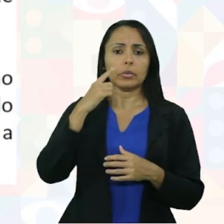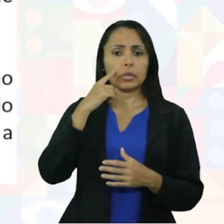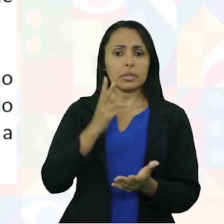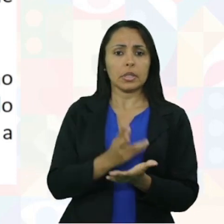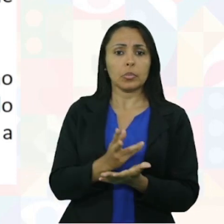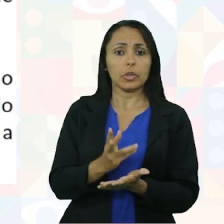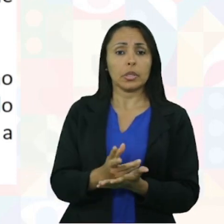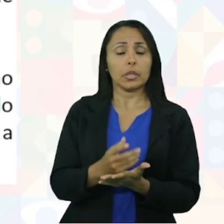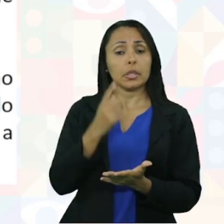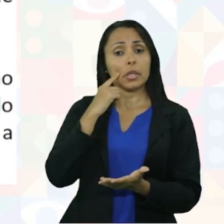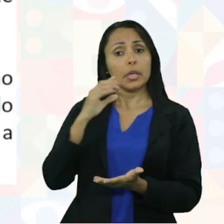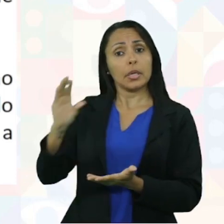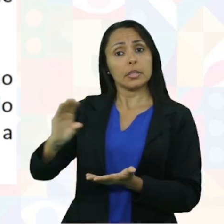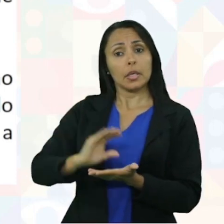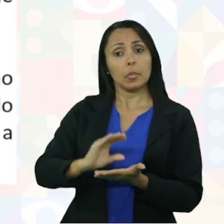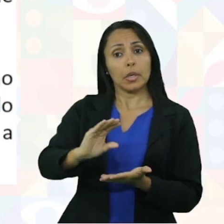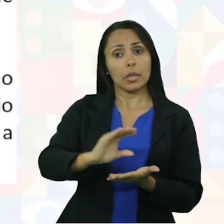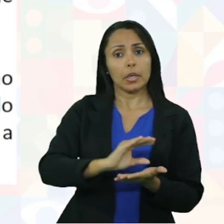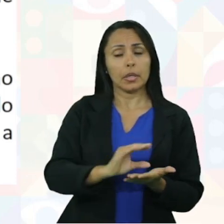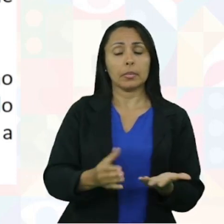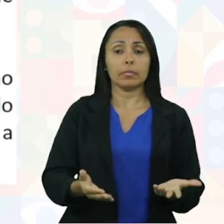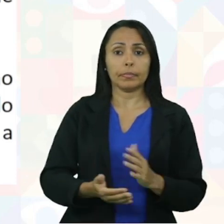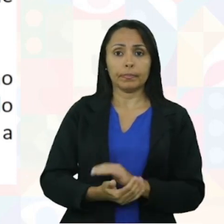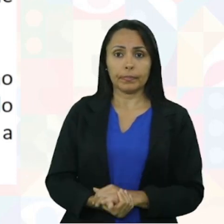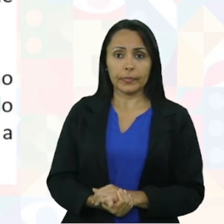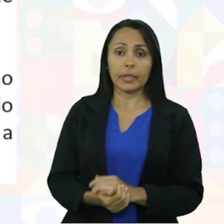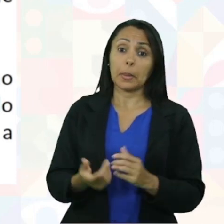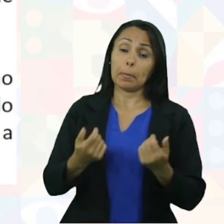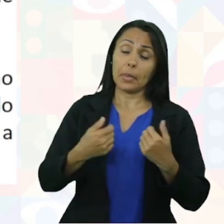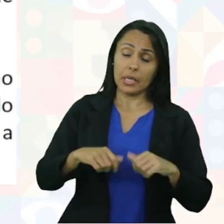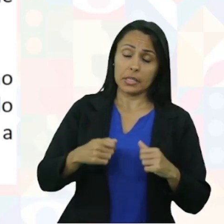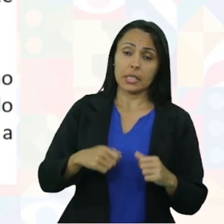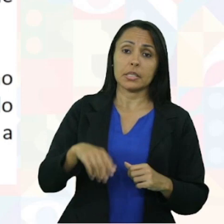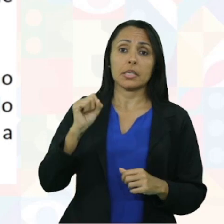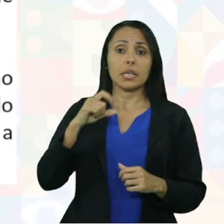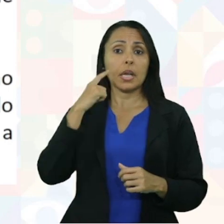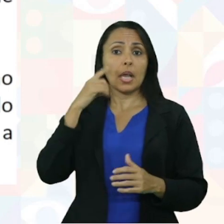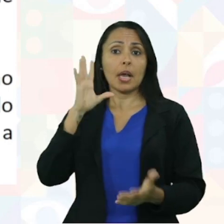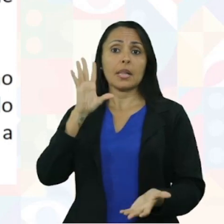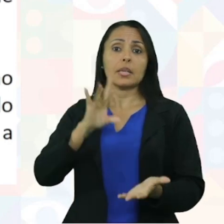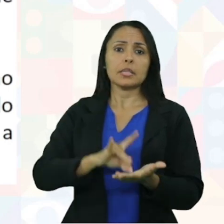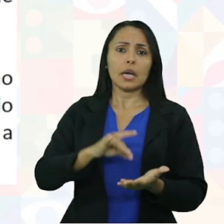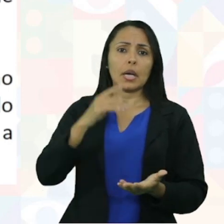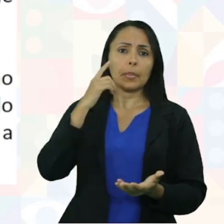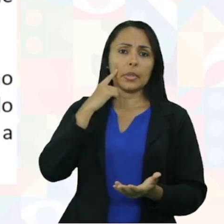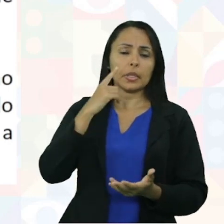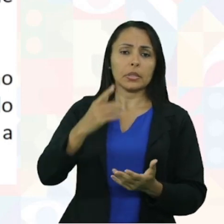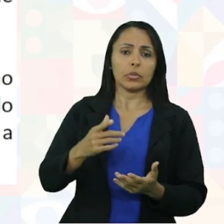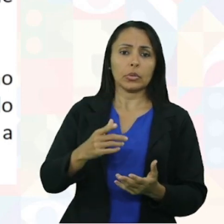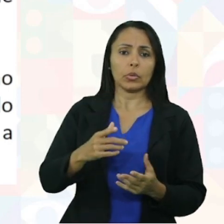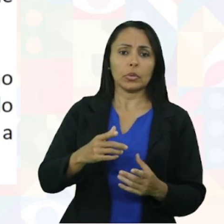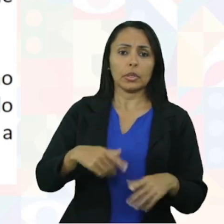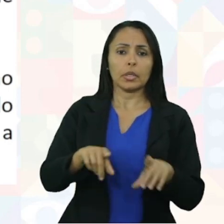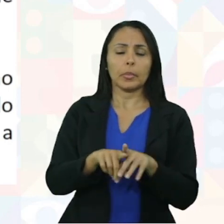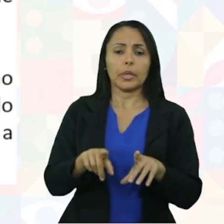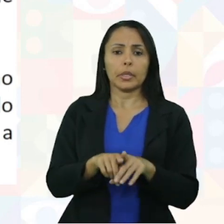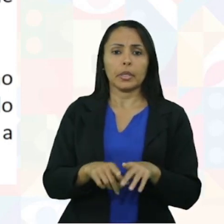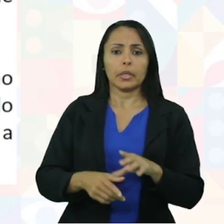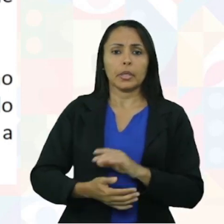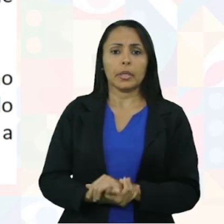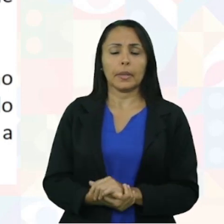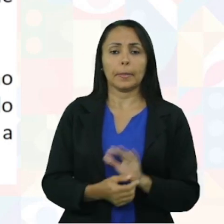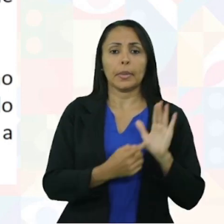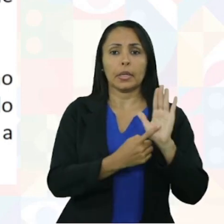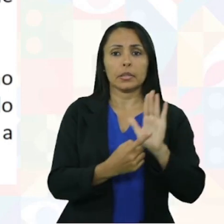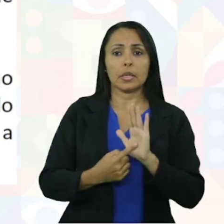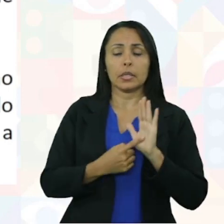receber esse tipo de recurso, há necessidade de realizar a devida prestação de contas e